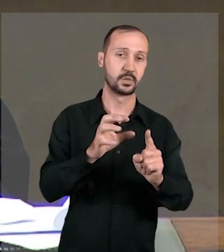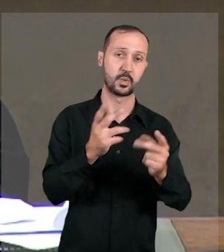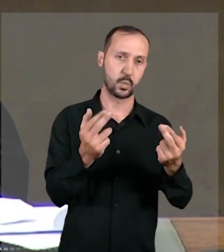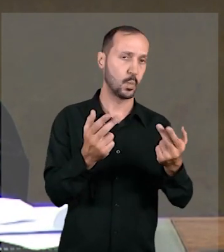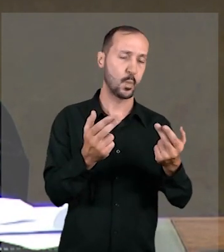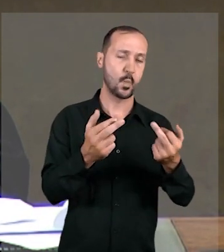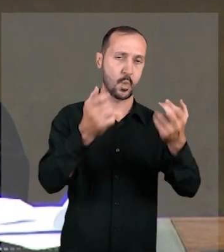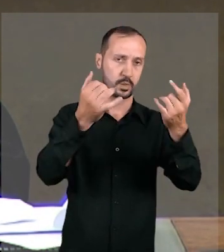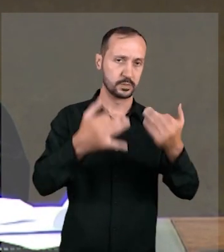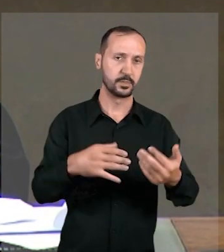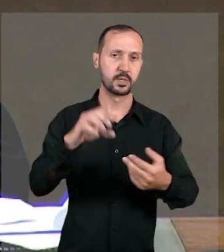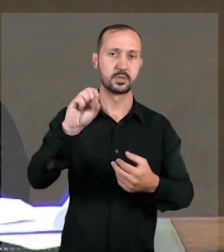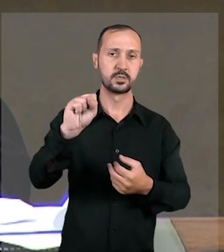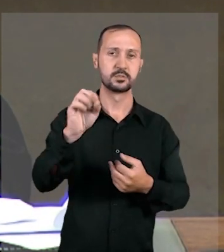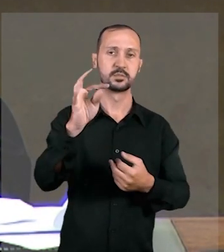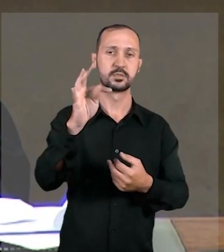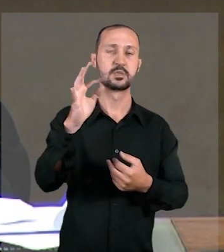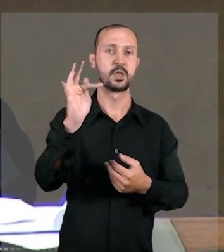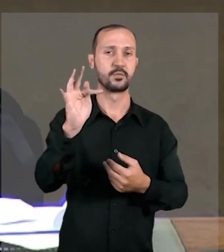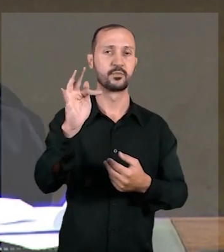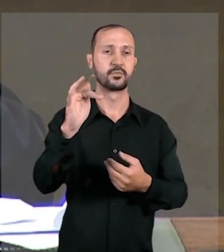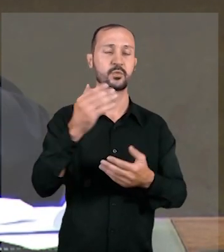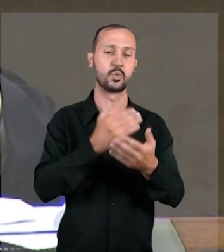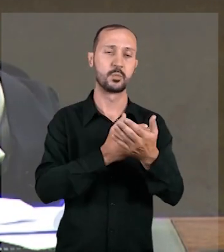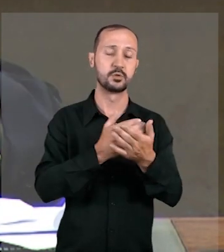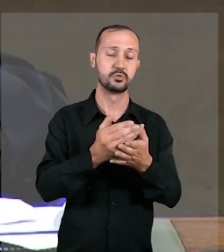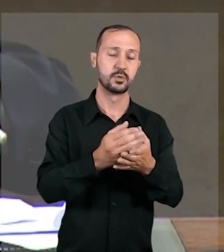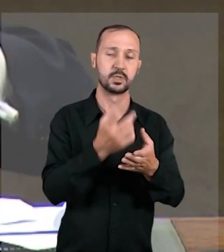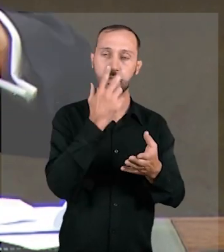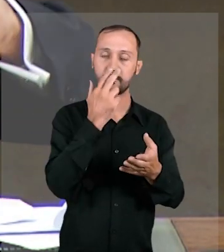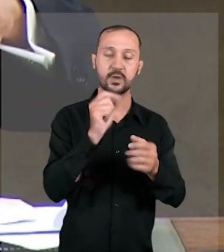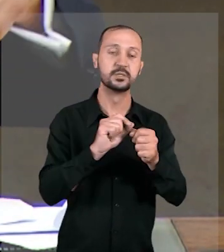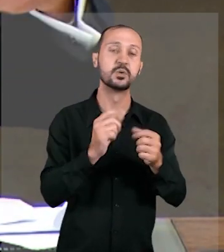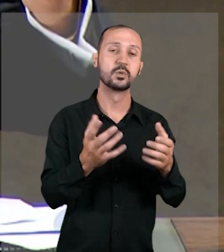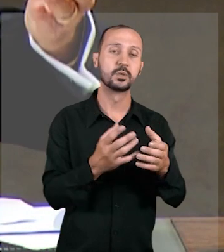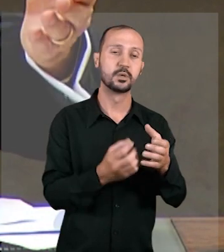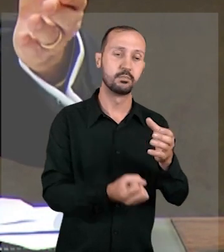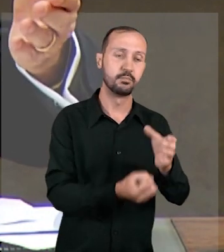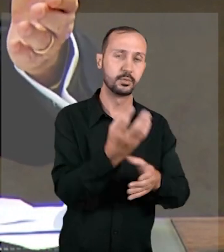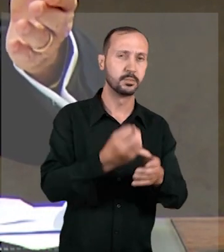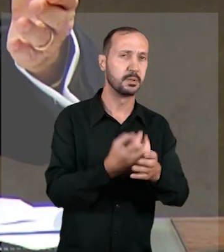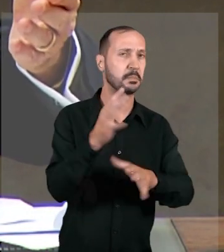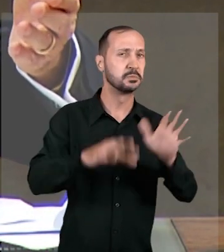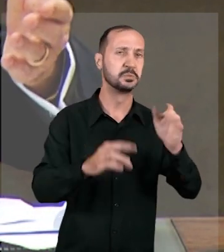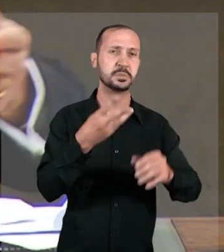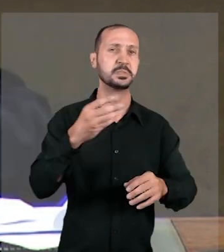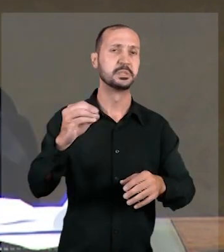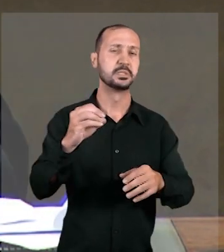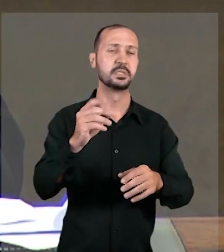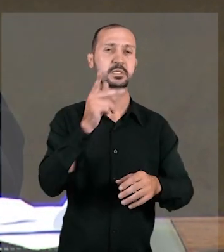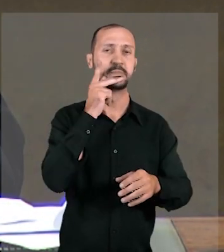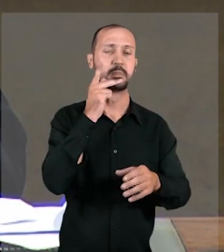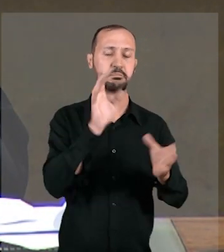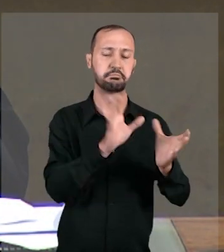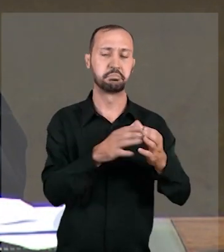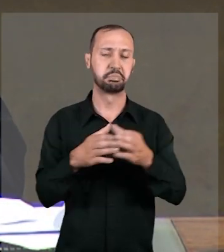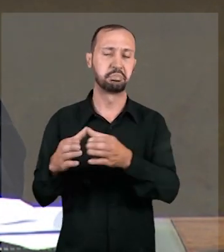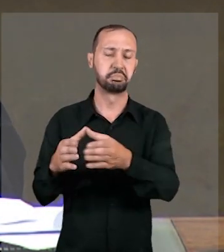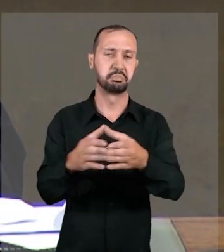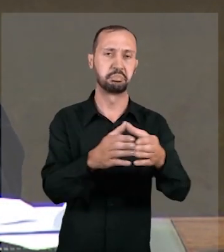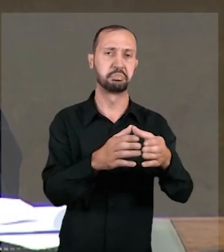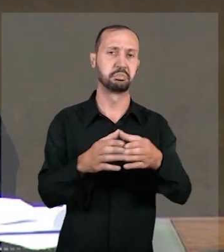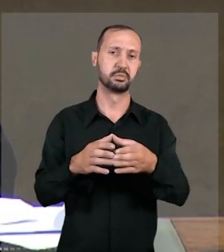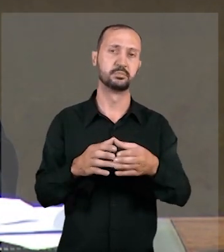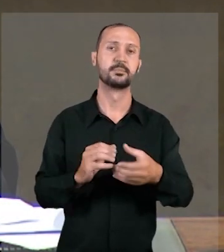tal como entendidas pelo Supremo, gerou essa proliferação de hoje mais de 3 dezenas de partidos